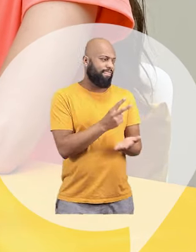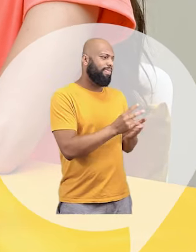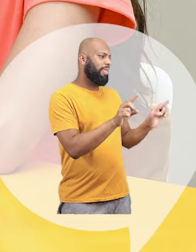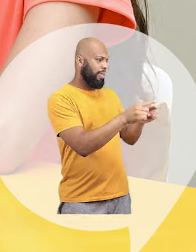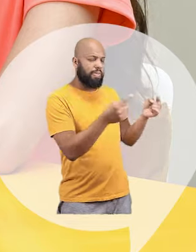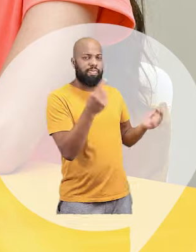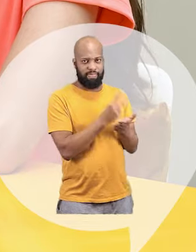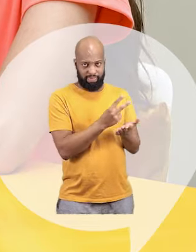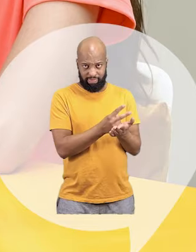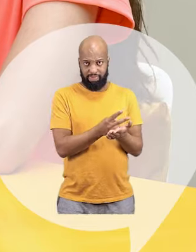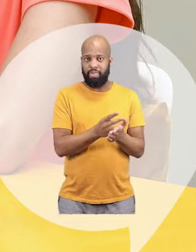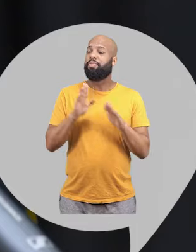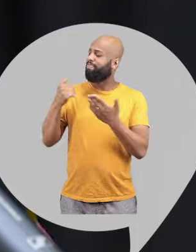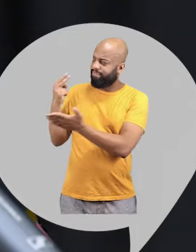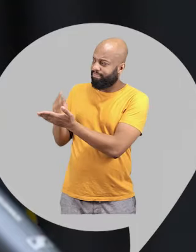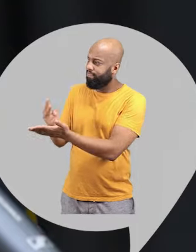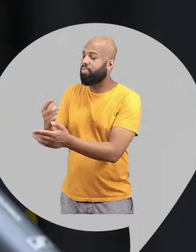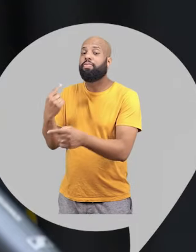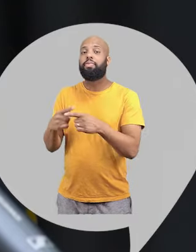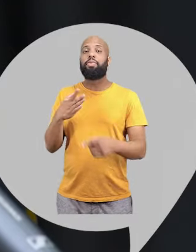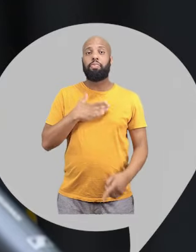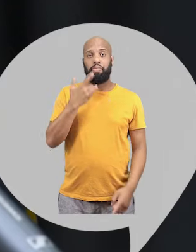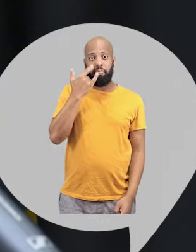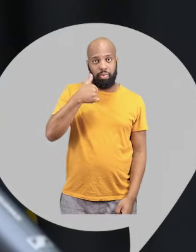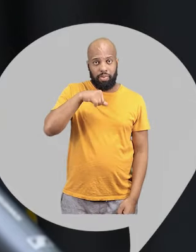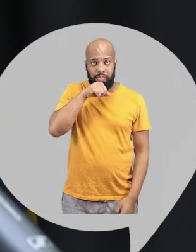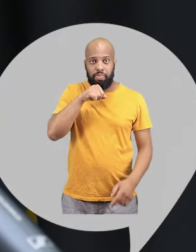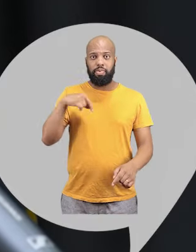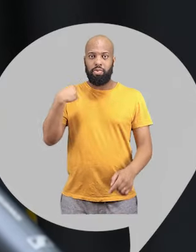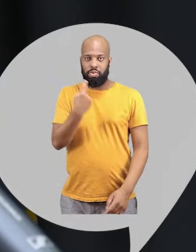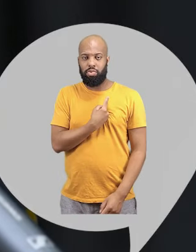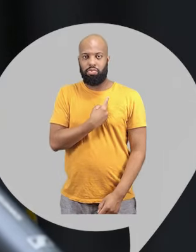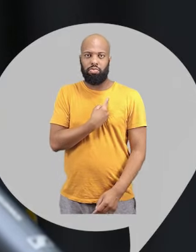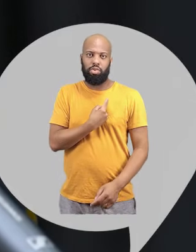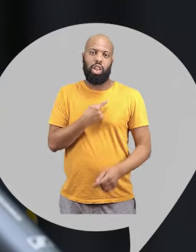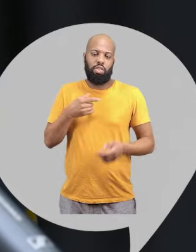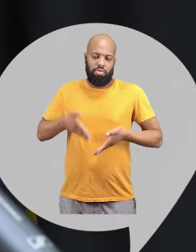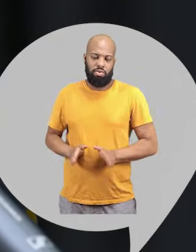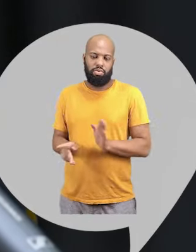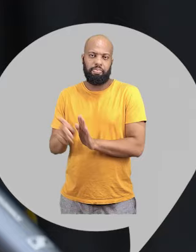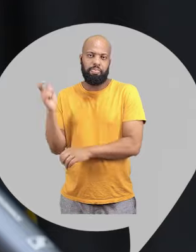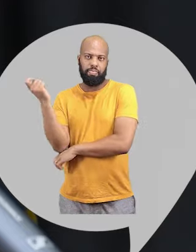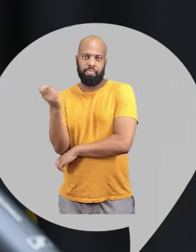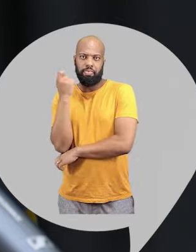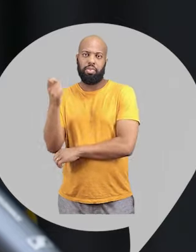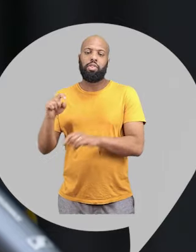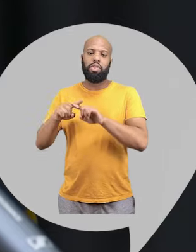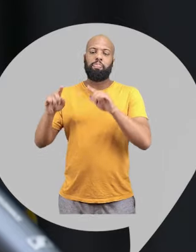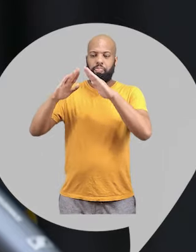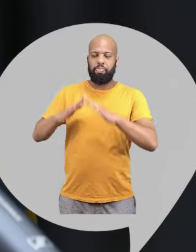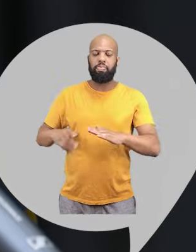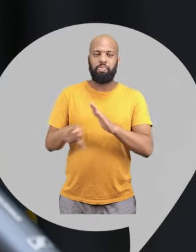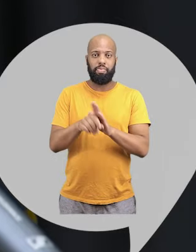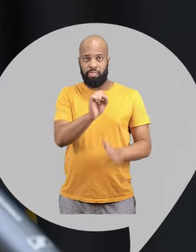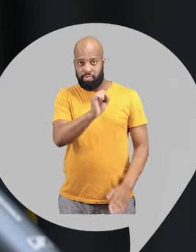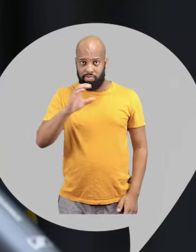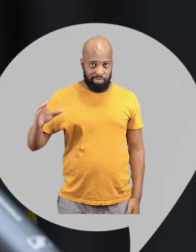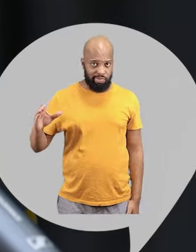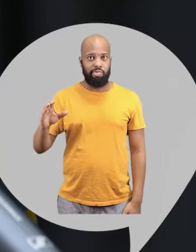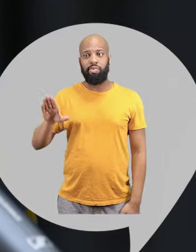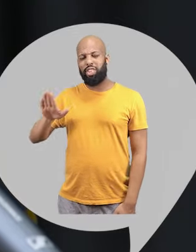sempre foi amor e tanto que assim meus pais a gente chega hoje né mas a gente mora em Santa Catarina 15 16 anos por aí